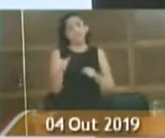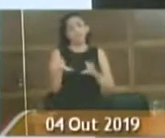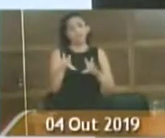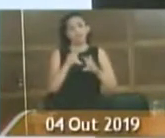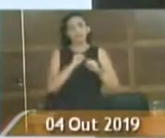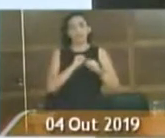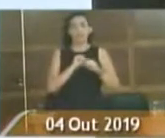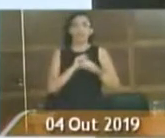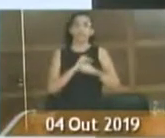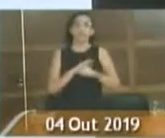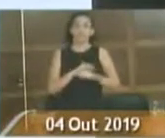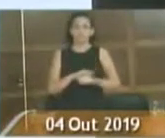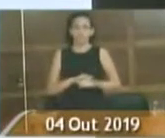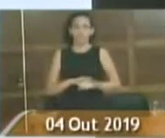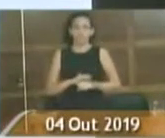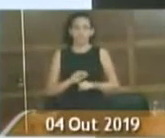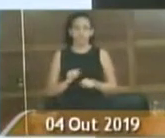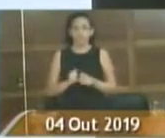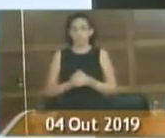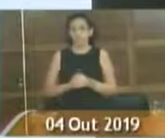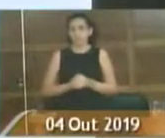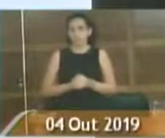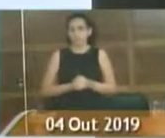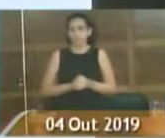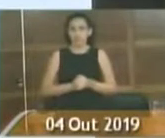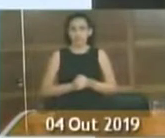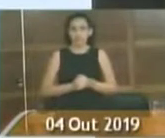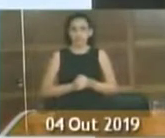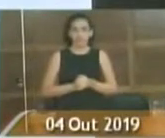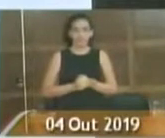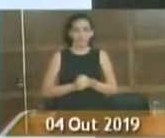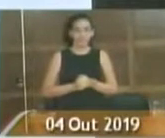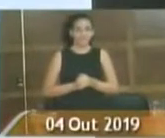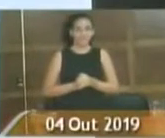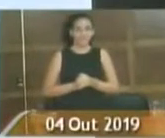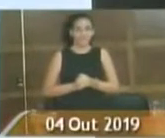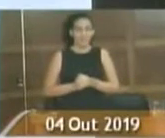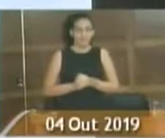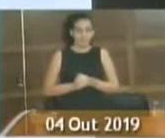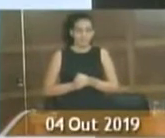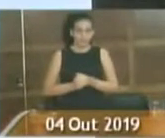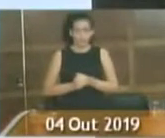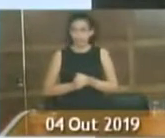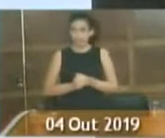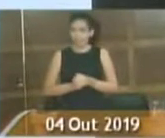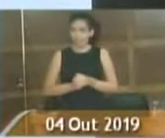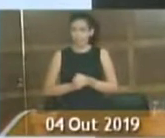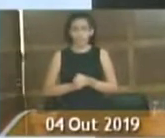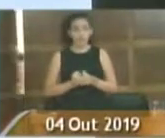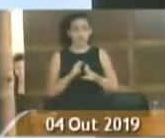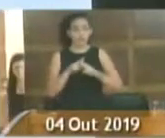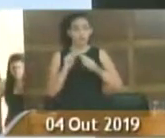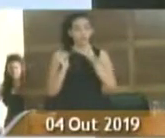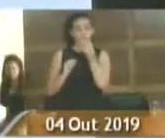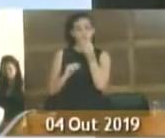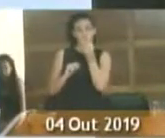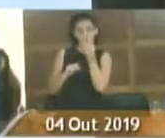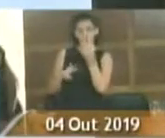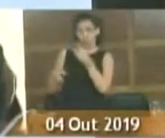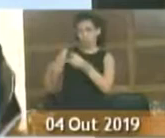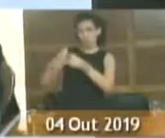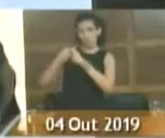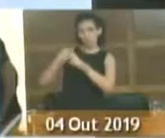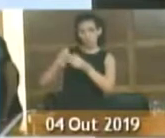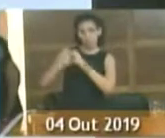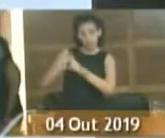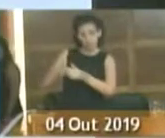A contaminação é assim, através de arranhadura ou mordedura. Então, o fortão aí foi brigar com o gato, e